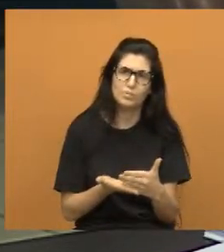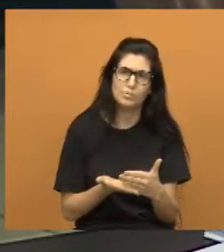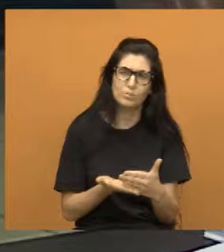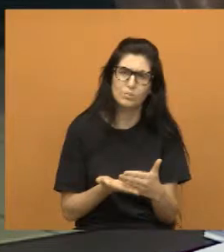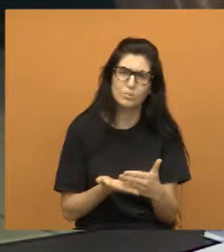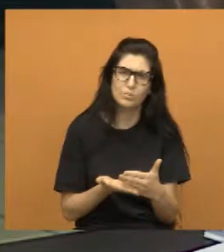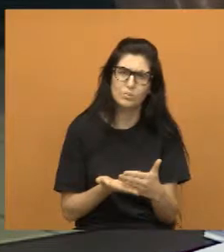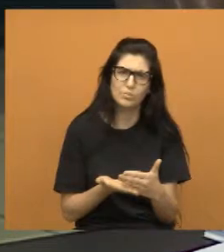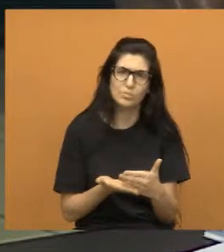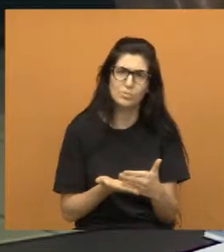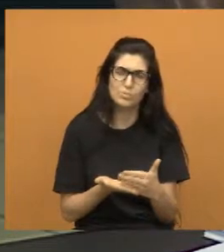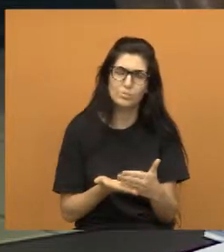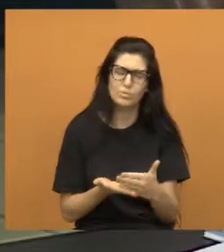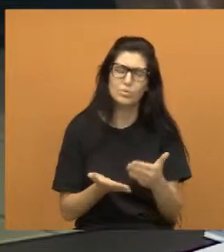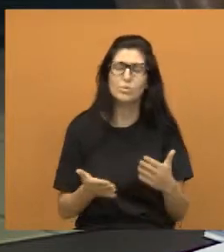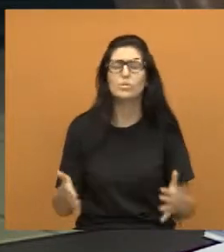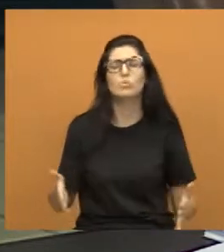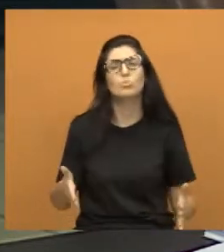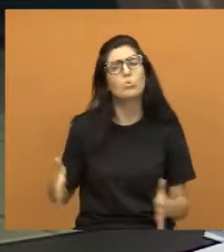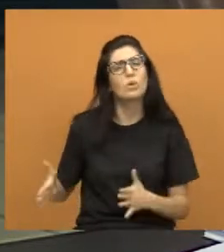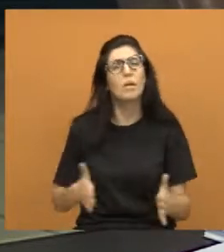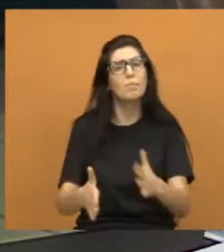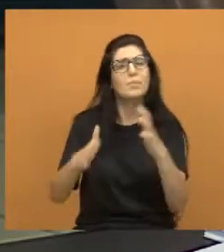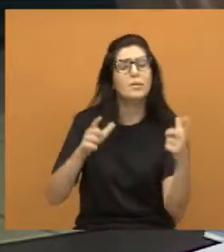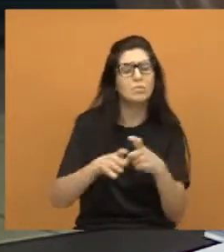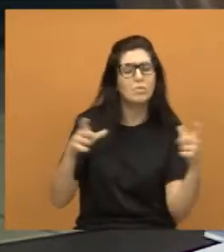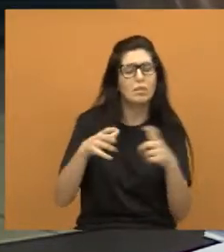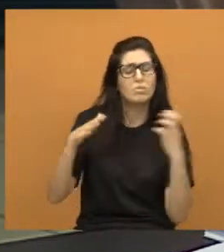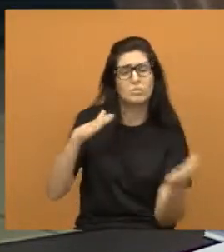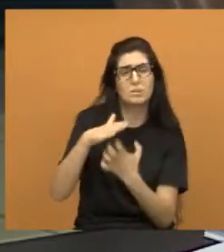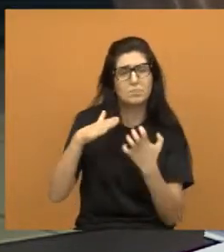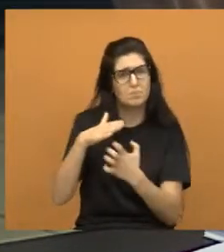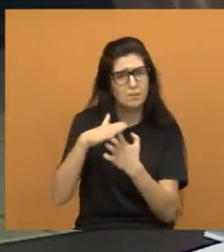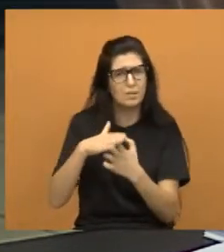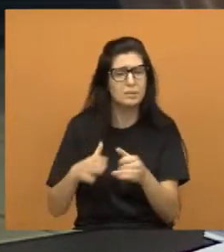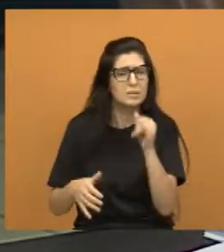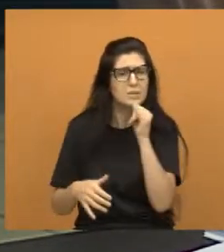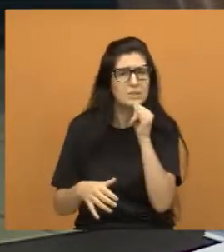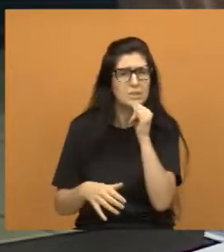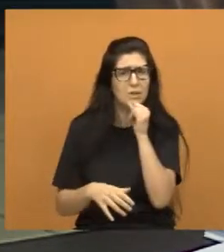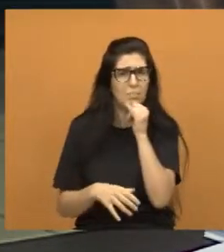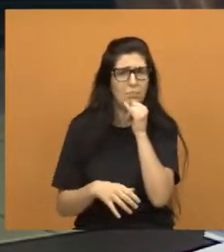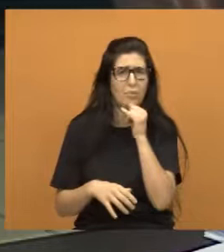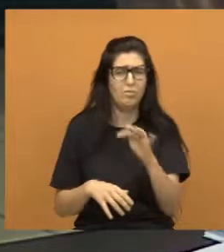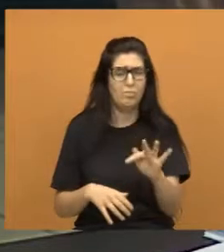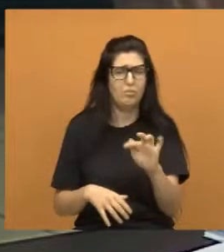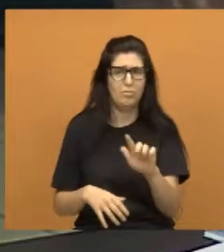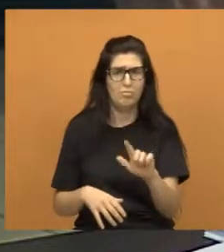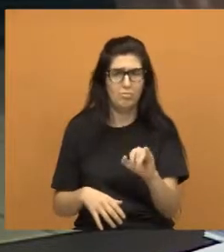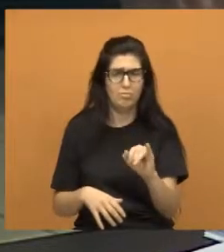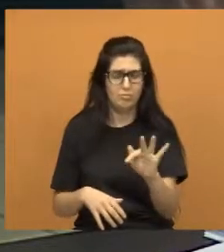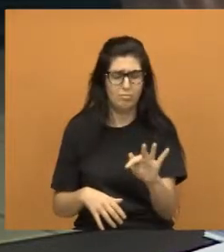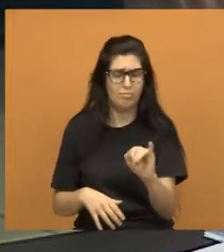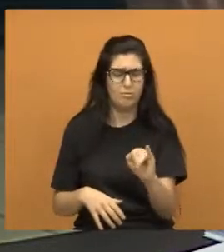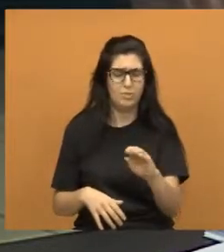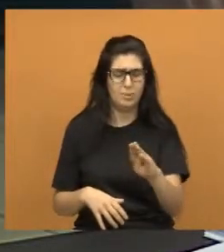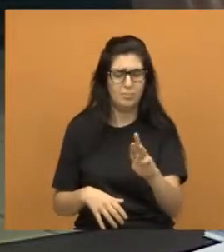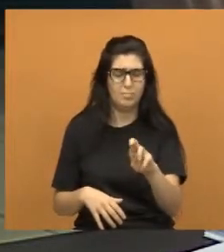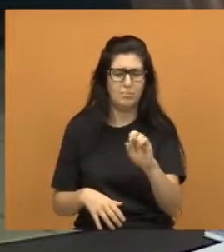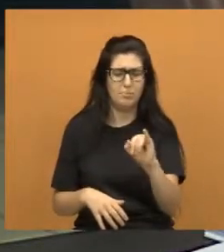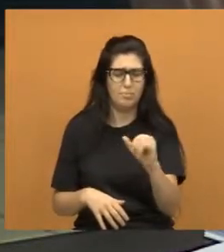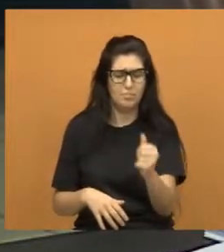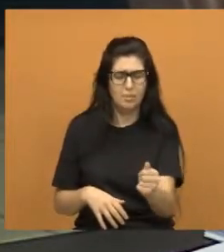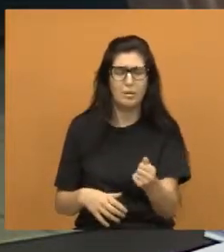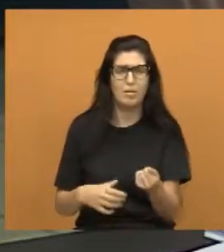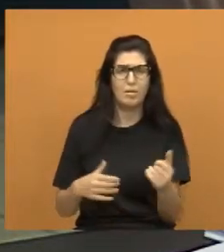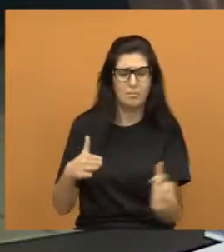caminho para que as empresas, inclusive grandes empresas, né, por exemplo, você pega a Fibria lá em São Silvestre, de repente ela quer ajudar lá, por exemplo, a reformar